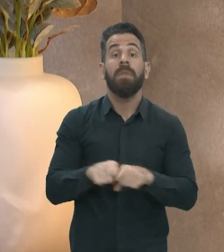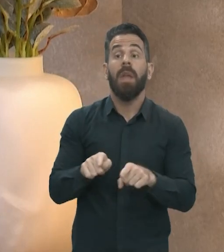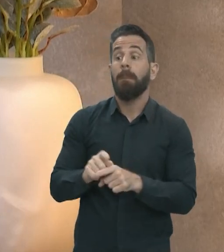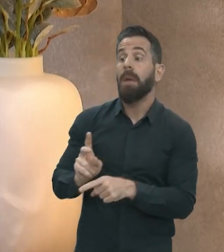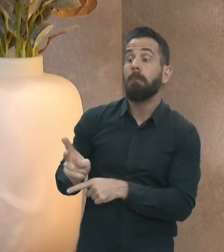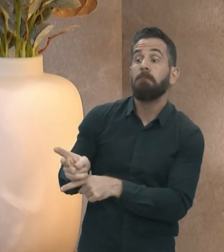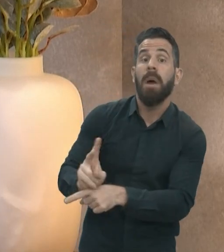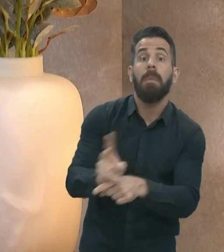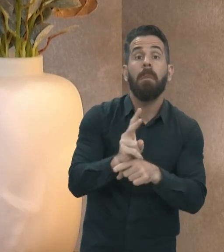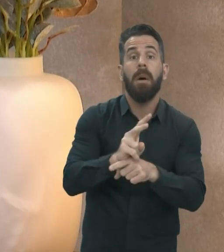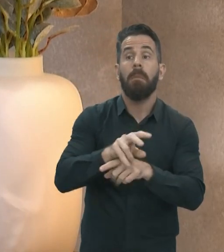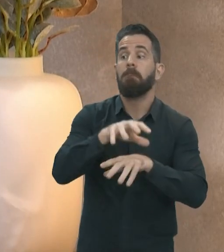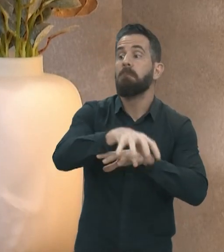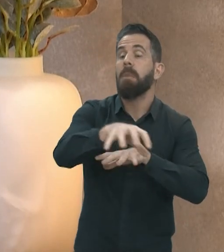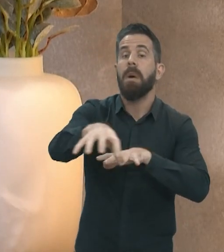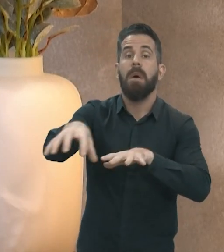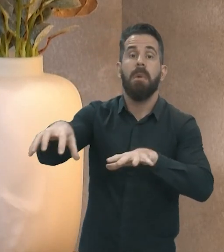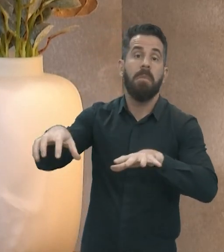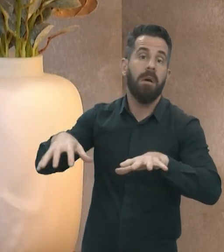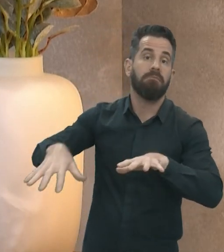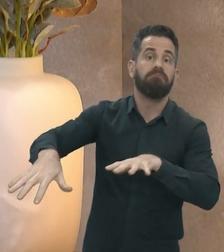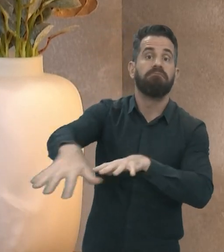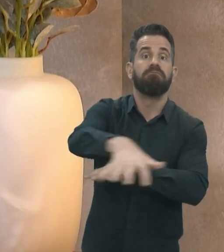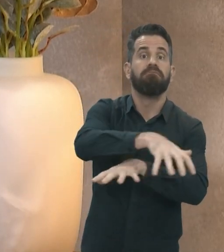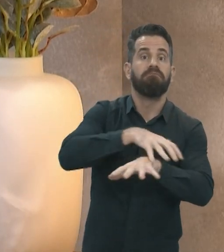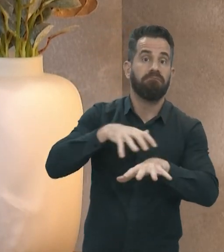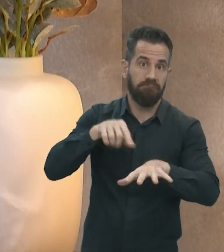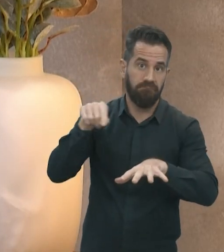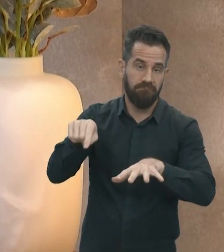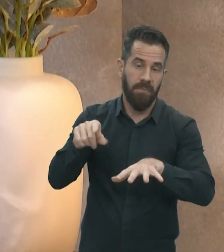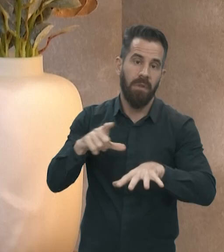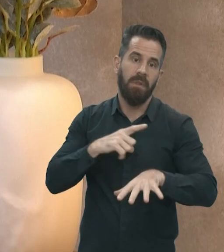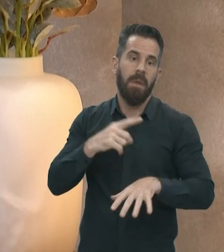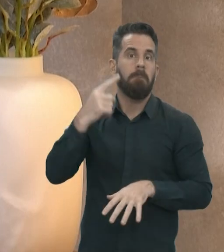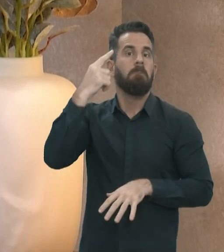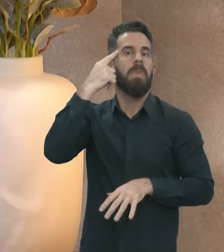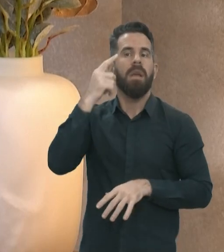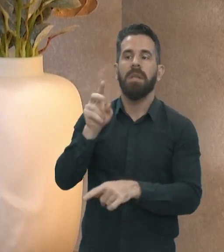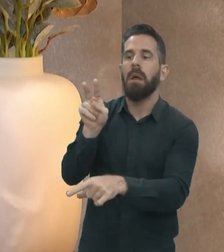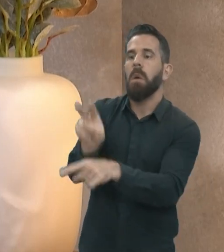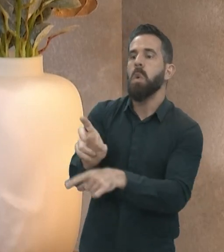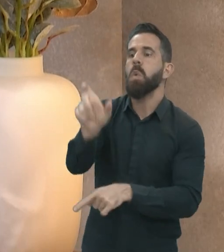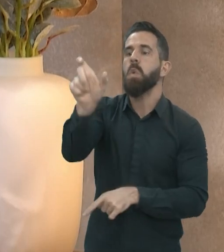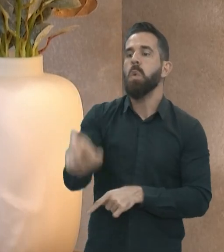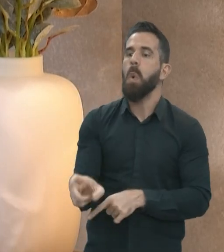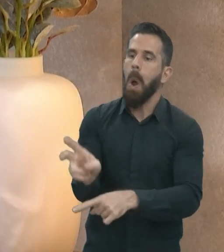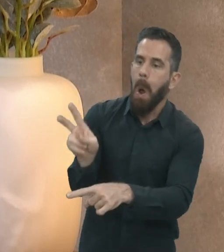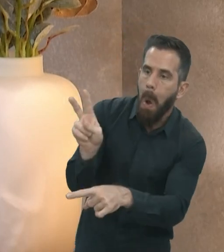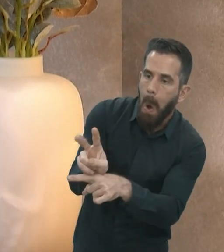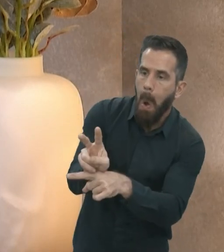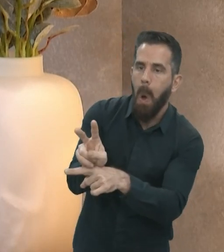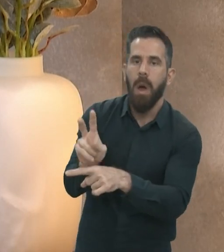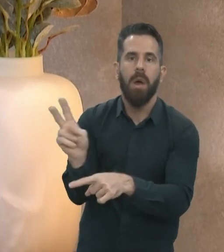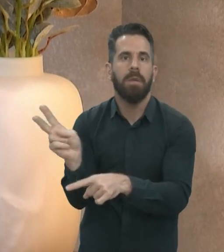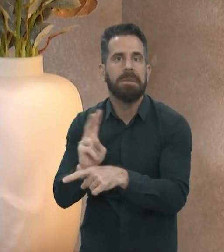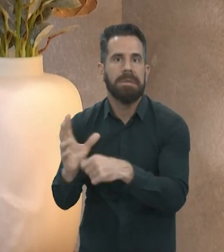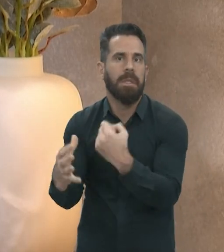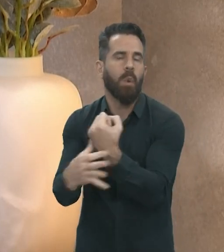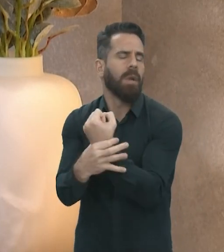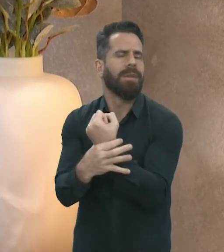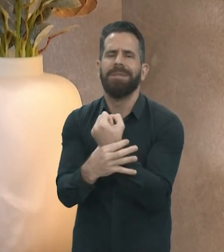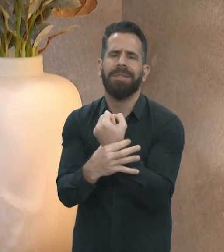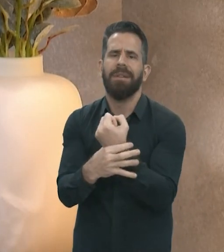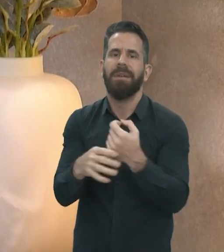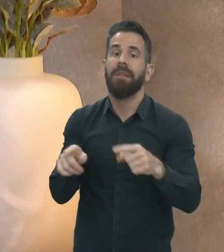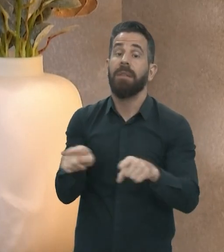preocupar com outros aspectos que vão além da mera proteção individual, mas se preocupar também com a questão da segurança